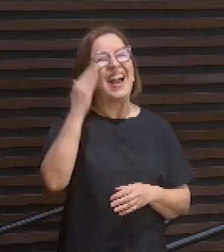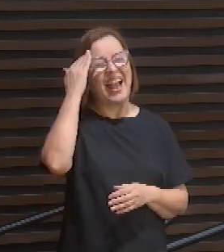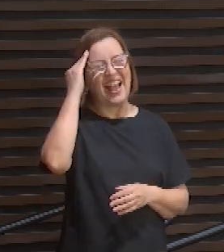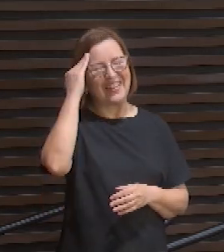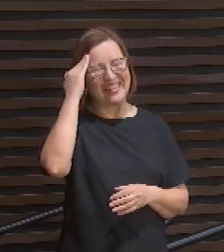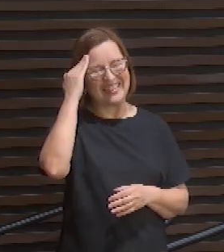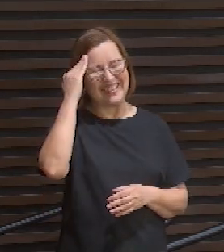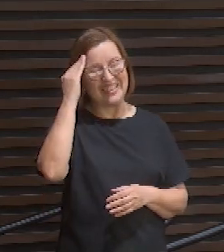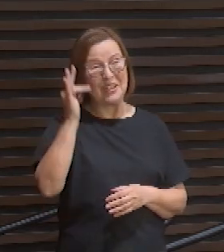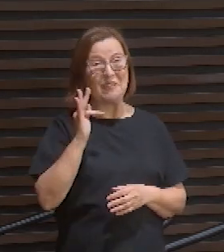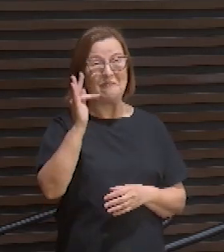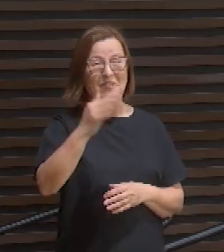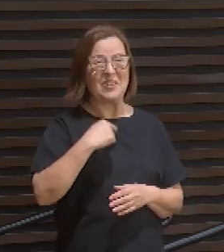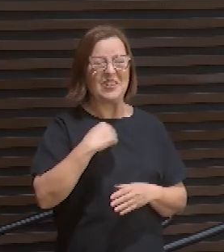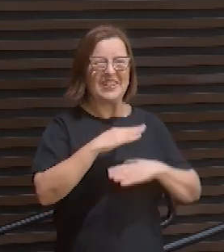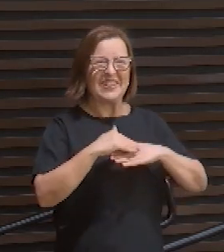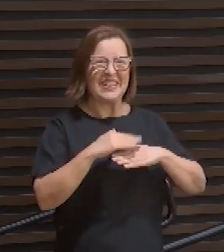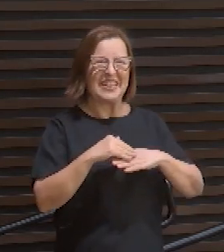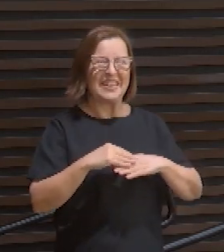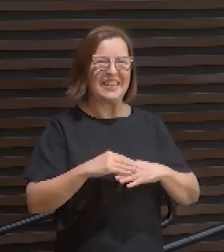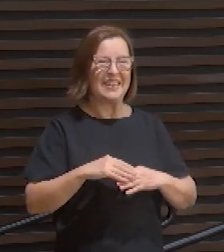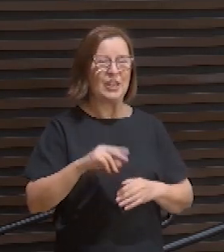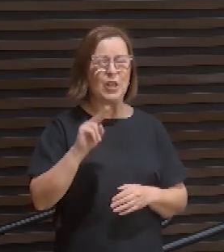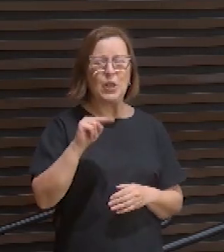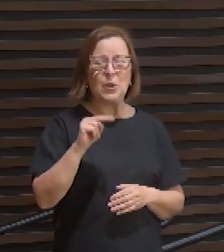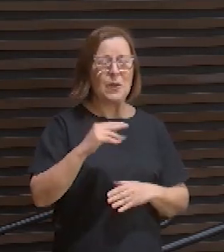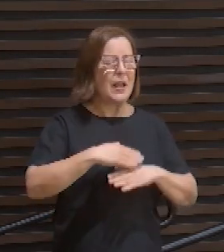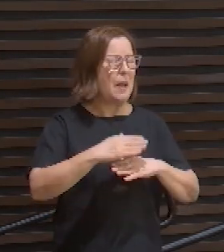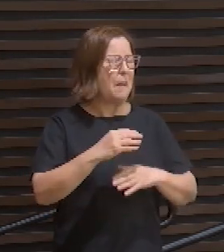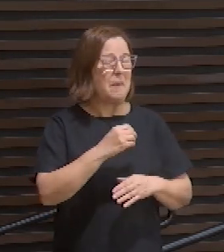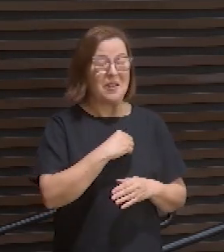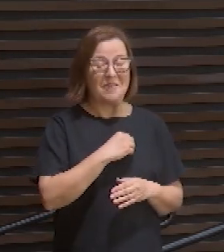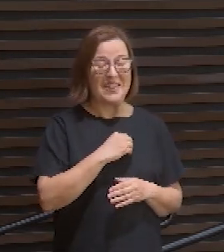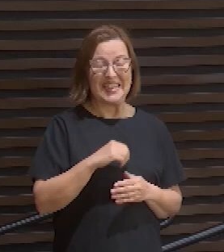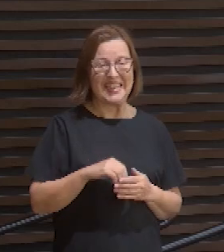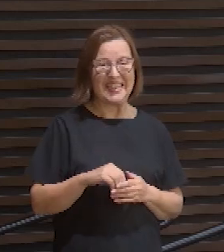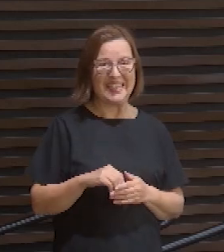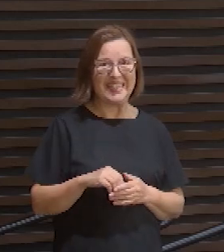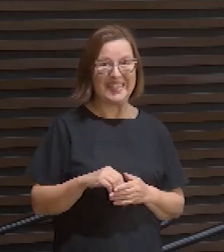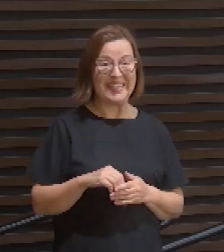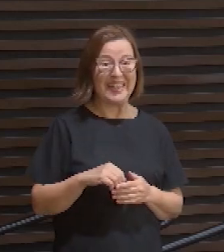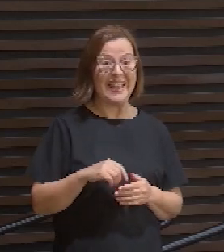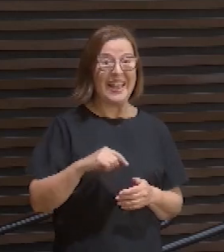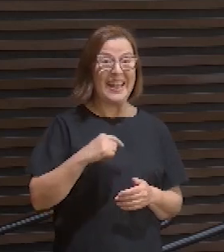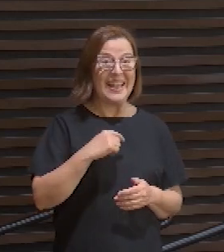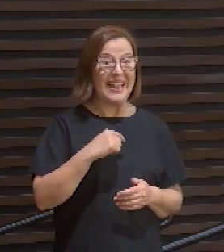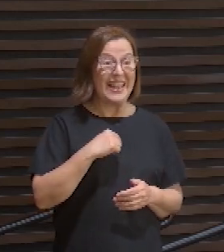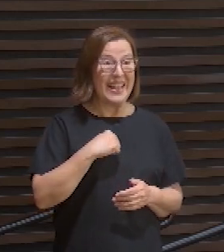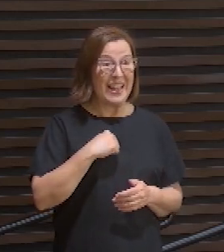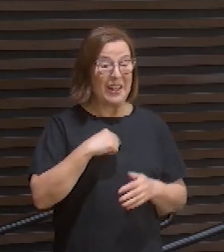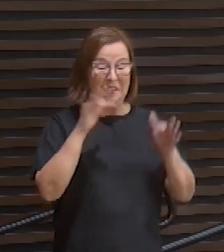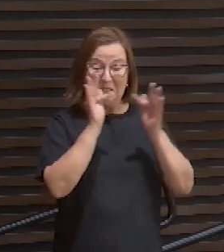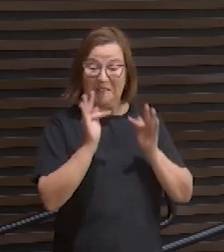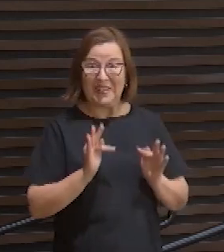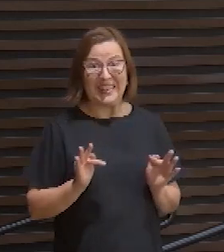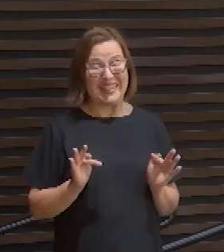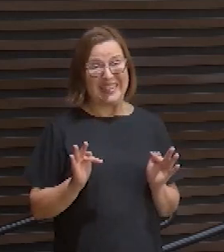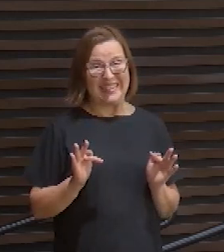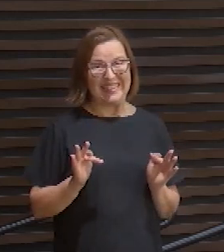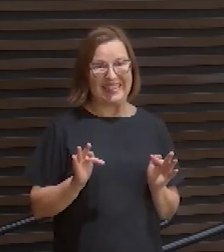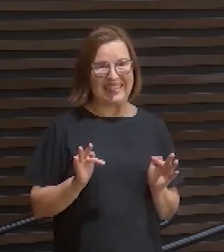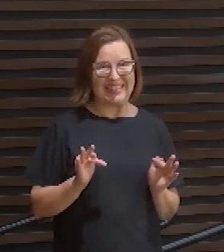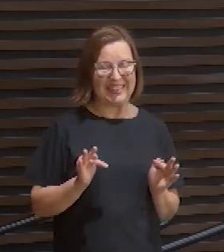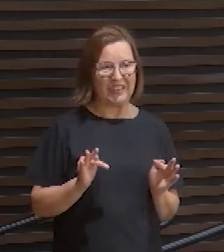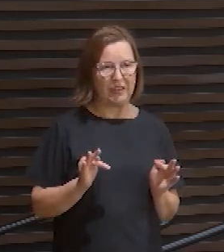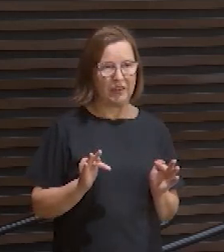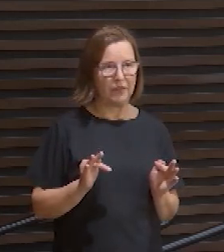de glória perfeito, nunca mais vou ver pecado nem em mim, nem em ninguém. Então eu sou bem-aventurado, muito feliz. Não porque